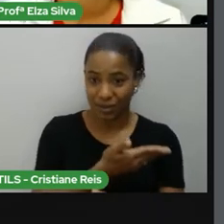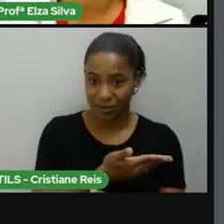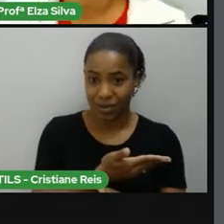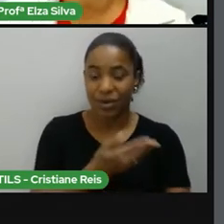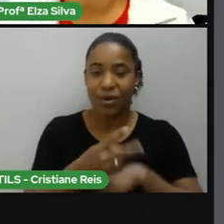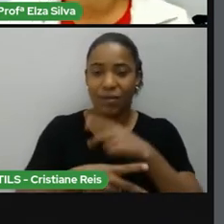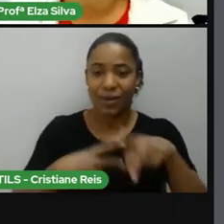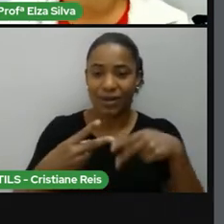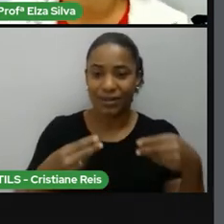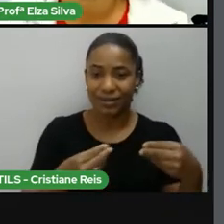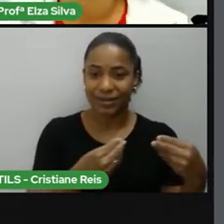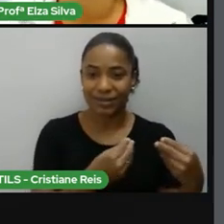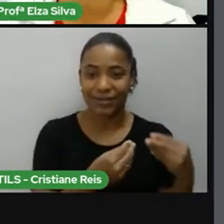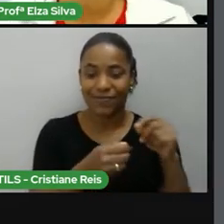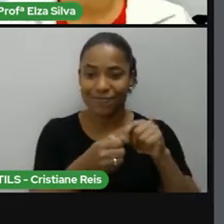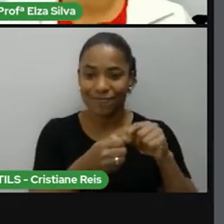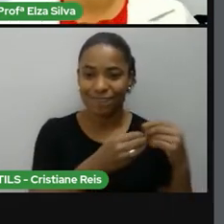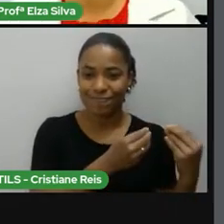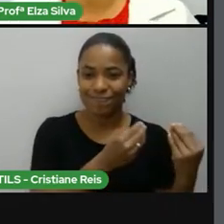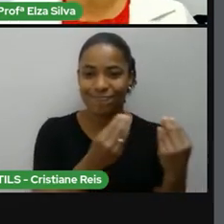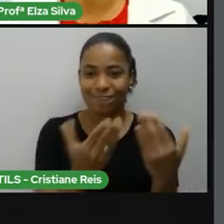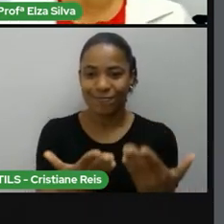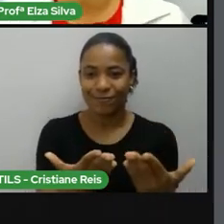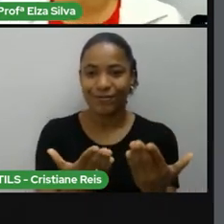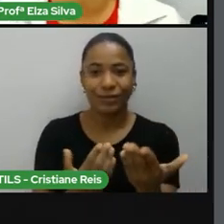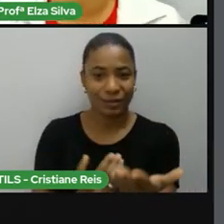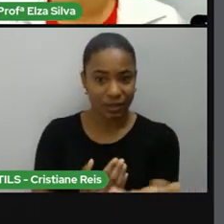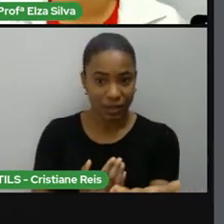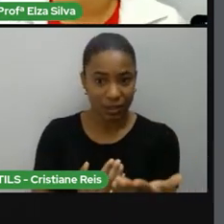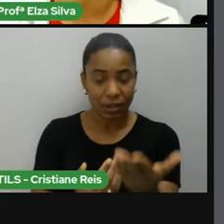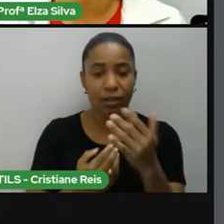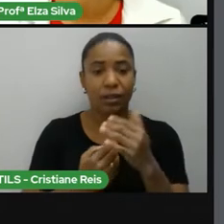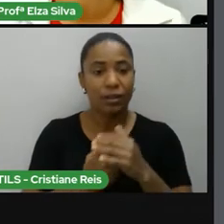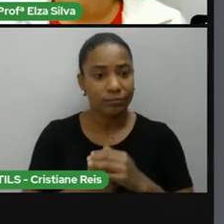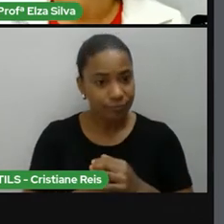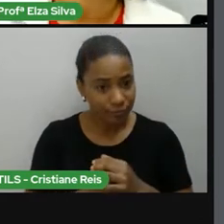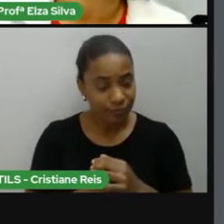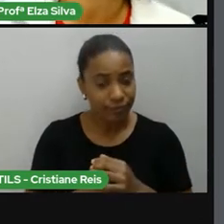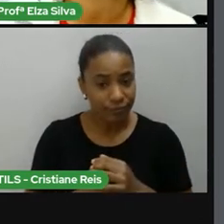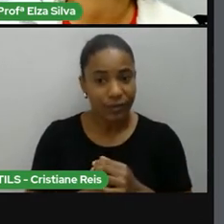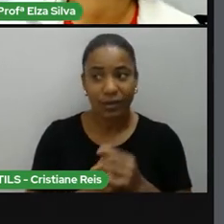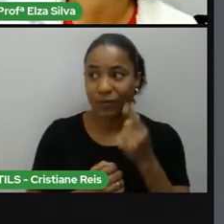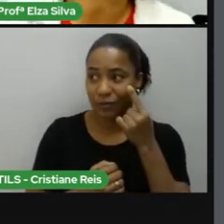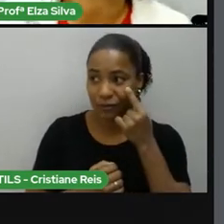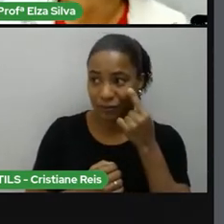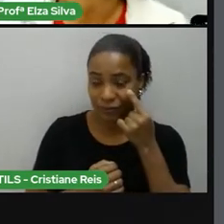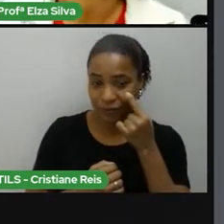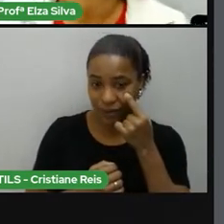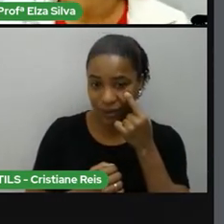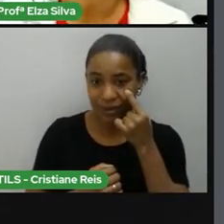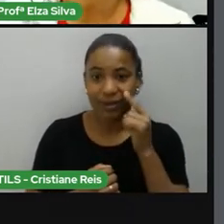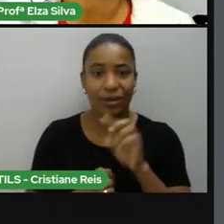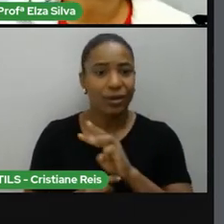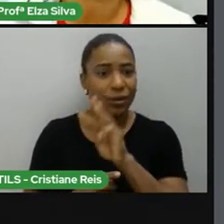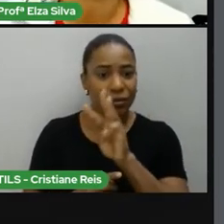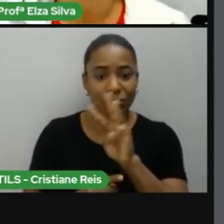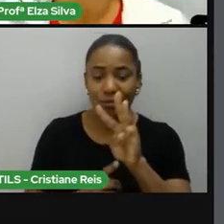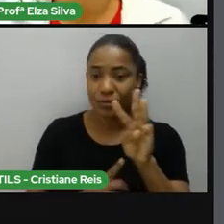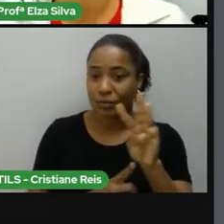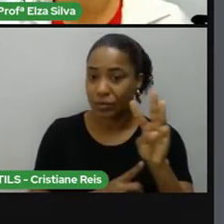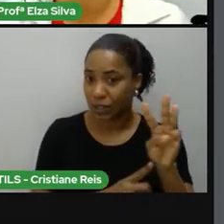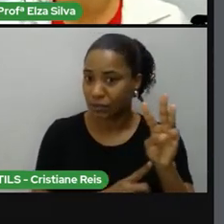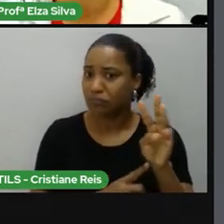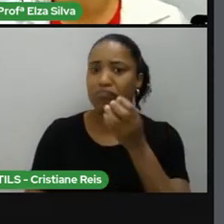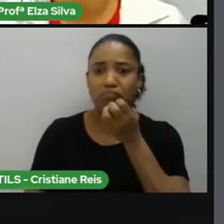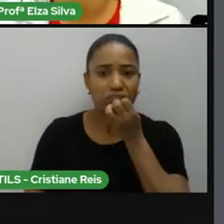Para aprender um pouco mais sobre esse tempo verbal do inglês, segue a dica do site, que está abaixo